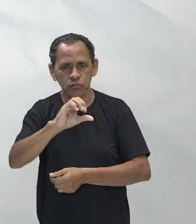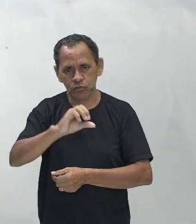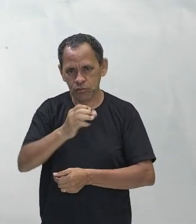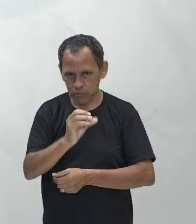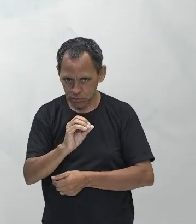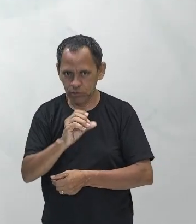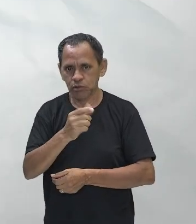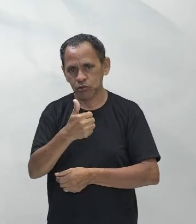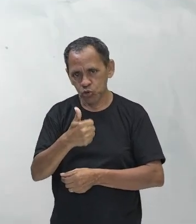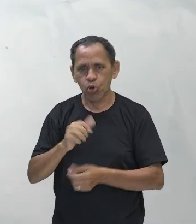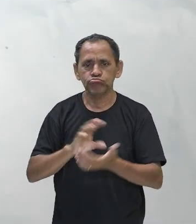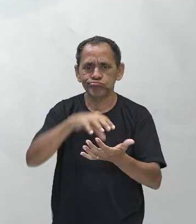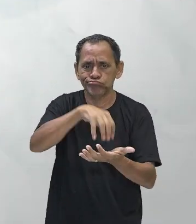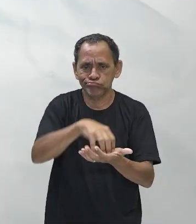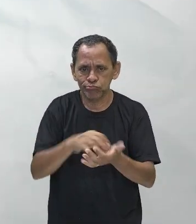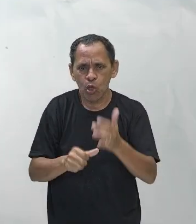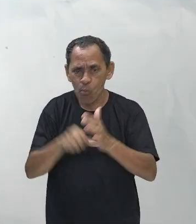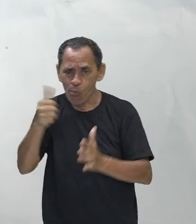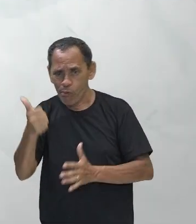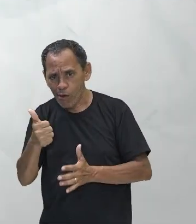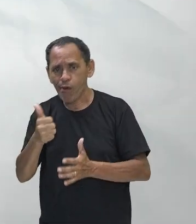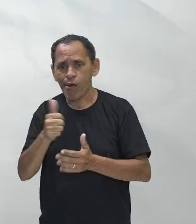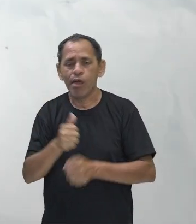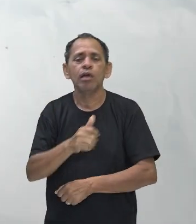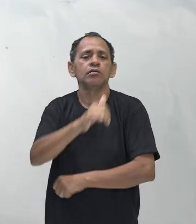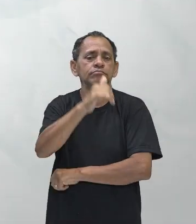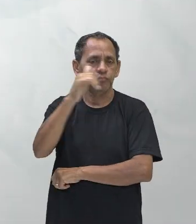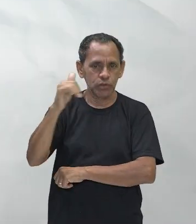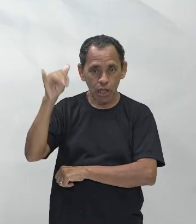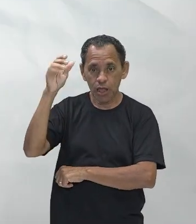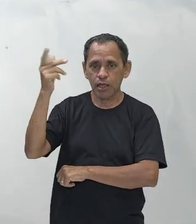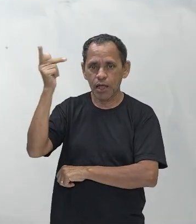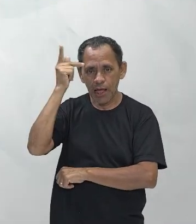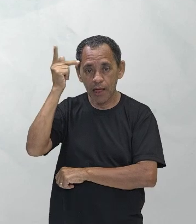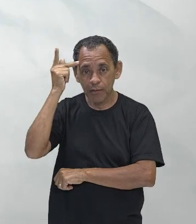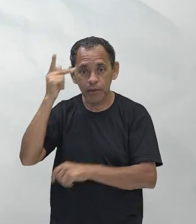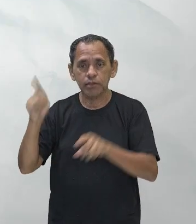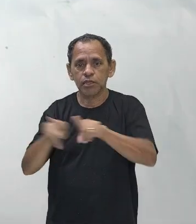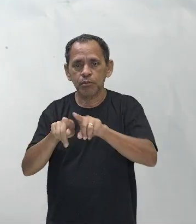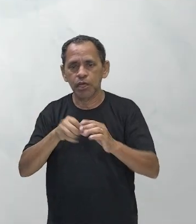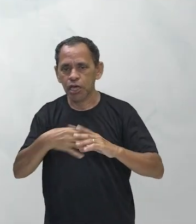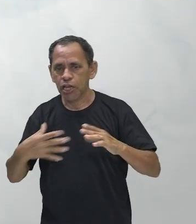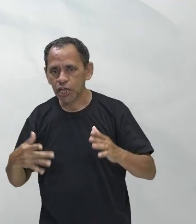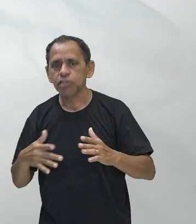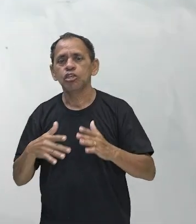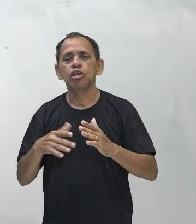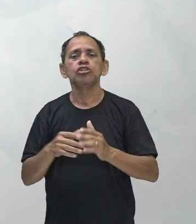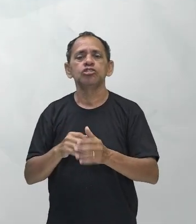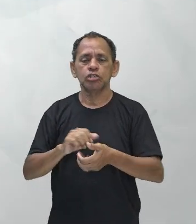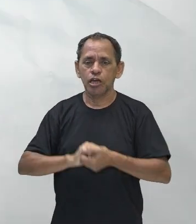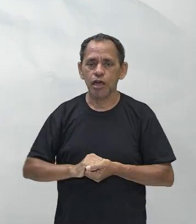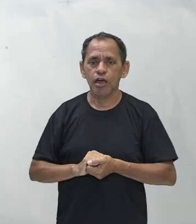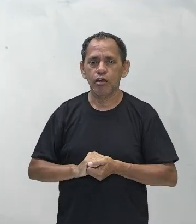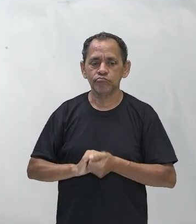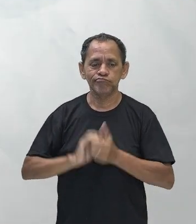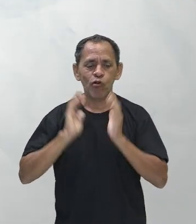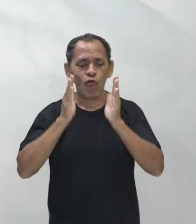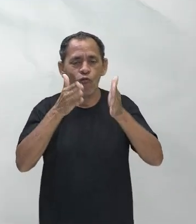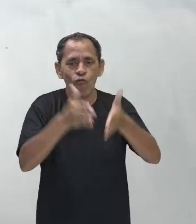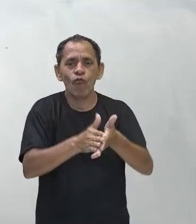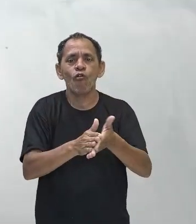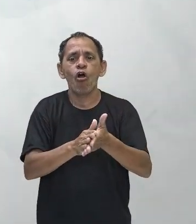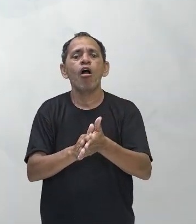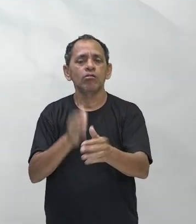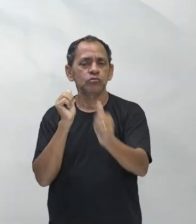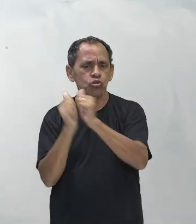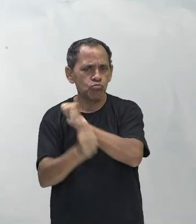primeiro Grêmio Estudantil do país, em São Paulo, com uma característica recreativa voltada para o esporte, cultura e